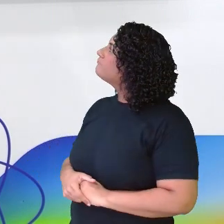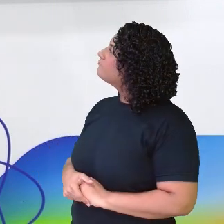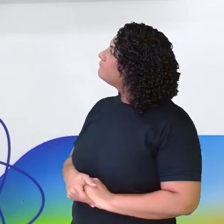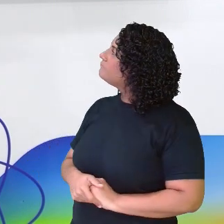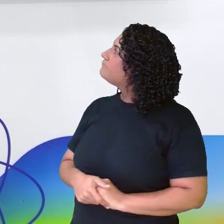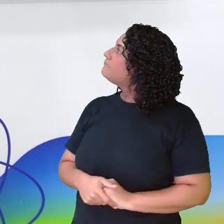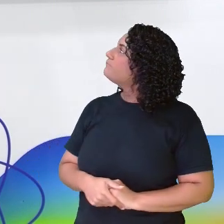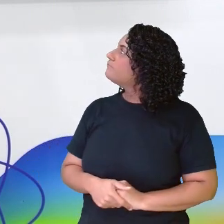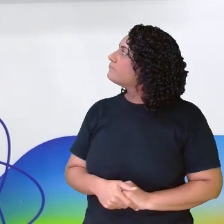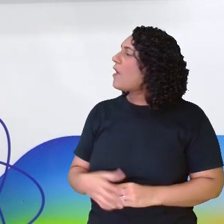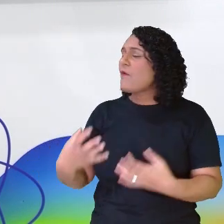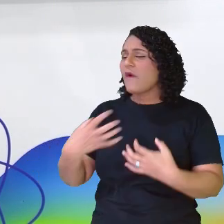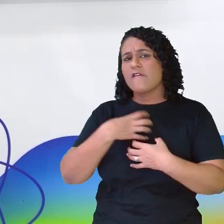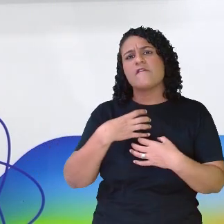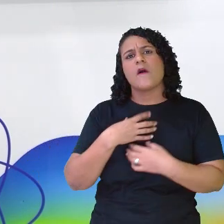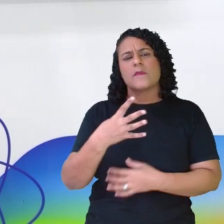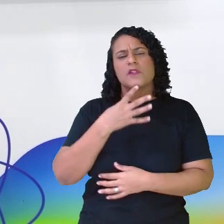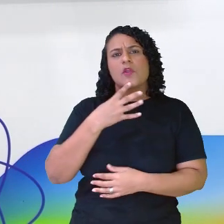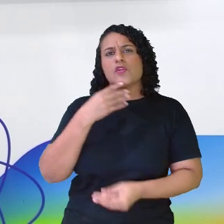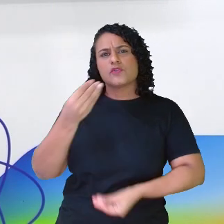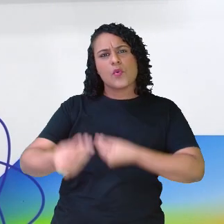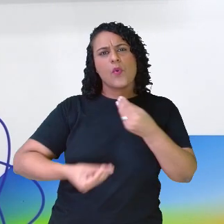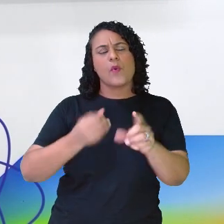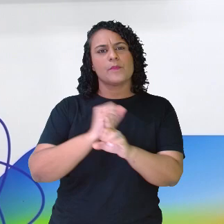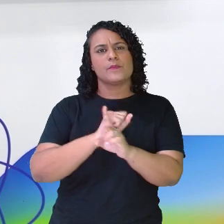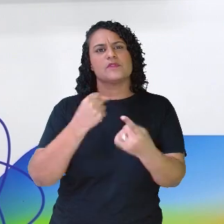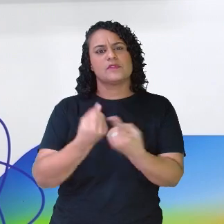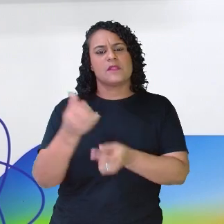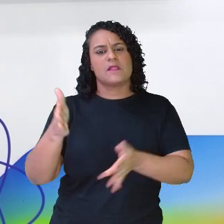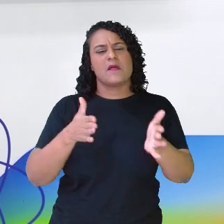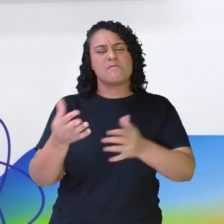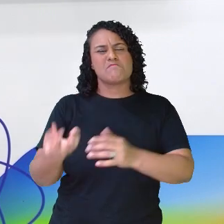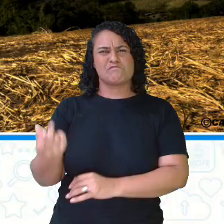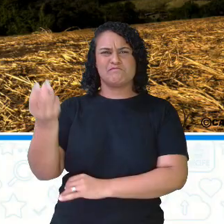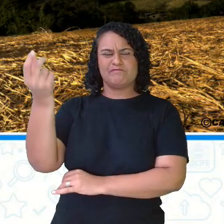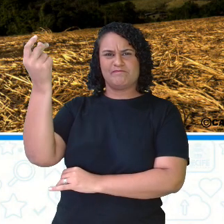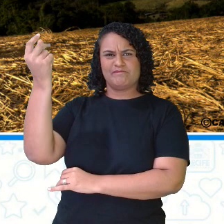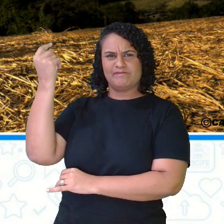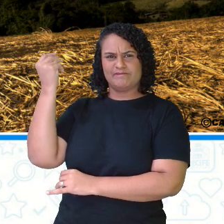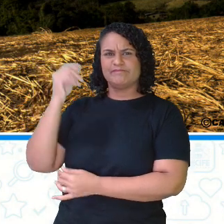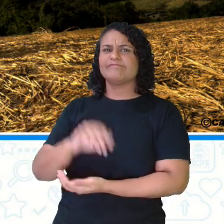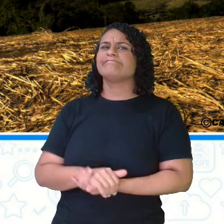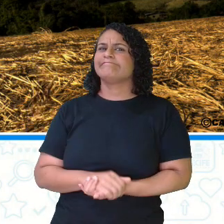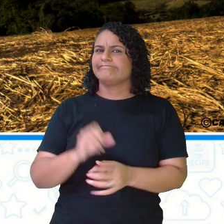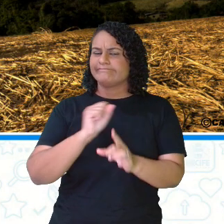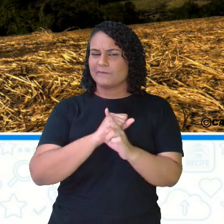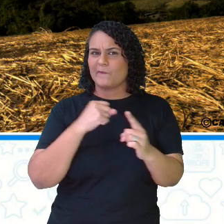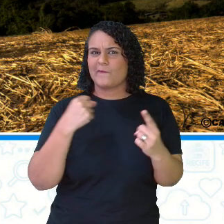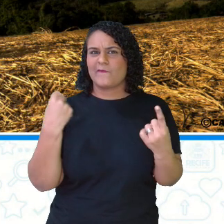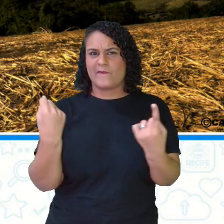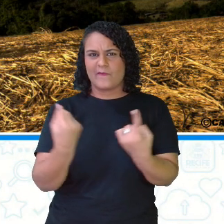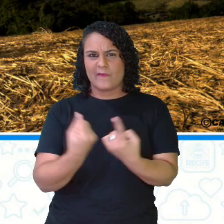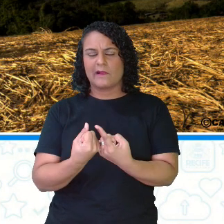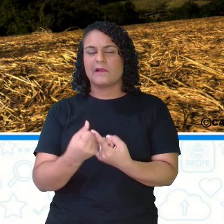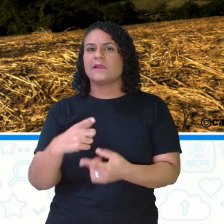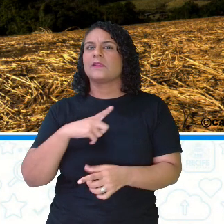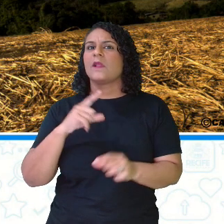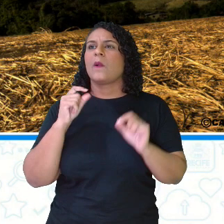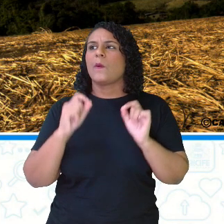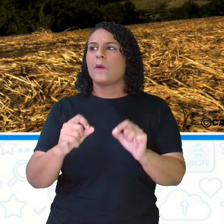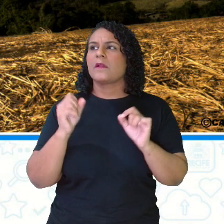de conhecer um pouquinho como era aquela sociedade naquele período. Sociedade essa que trazia aí uma